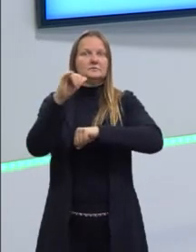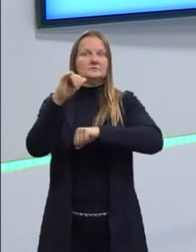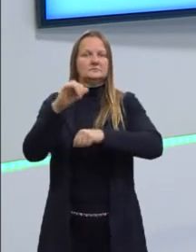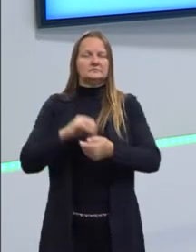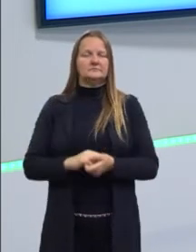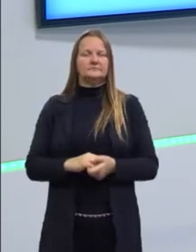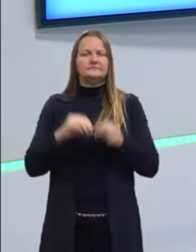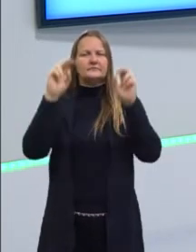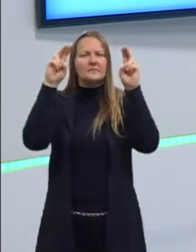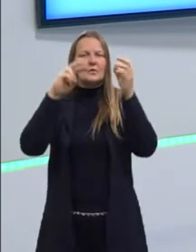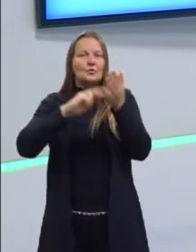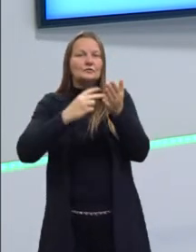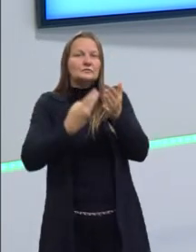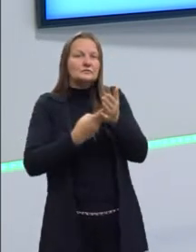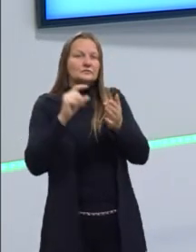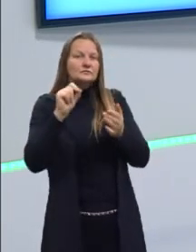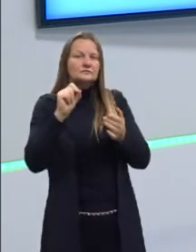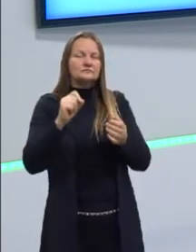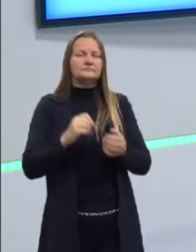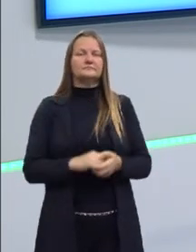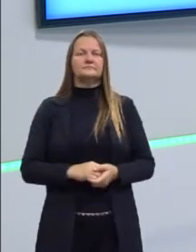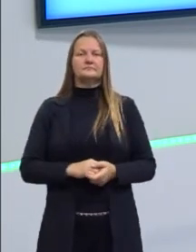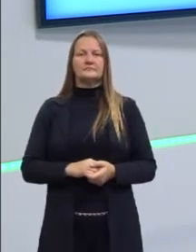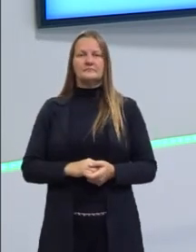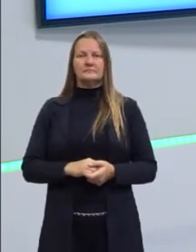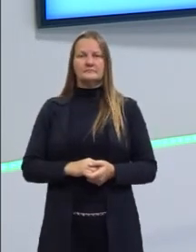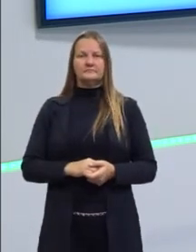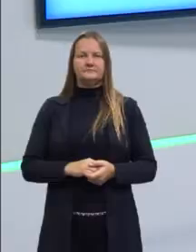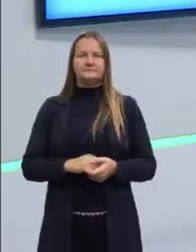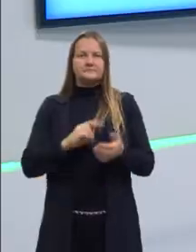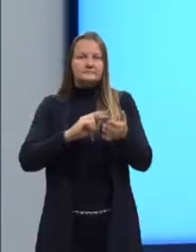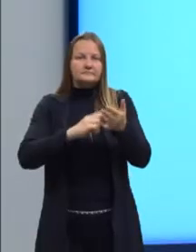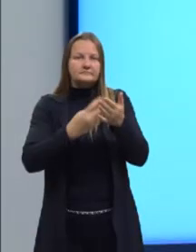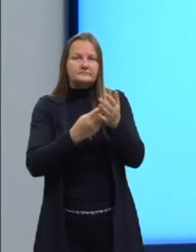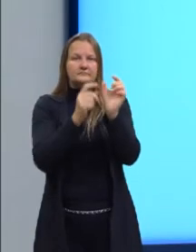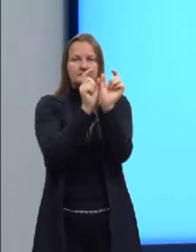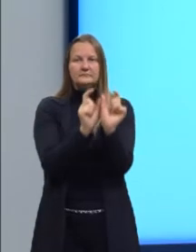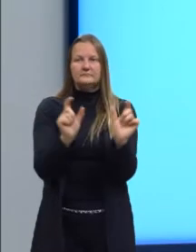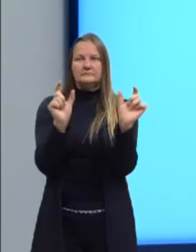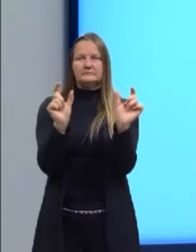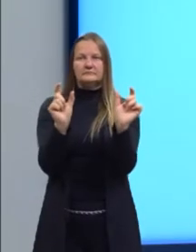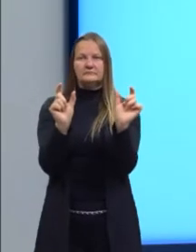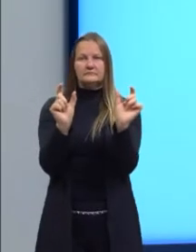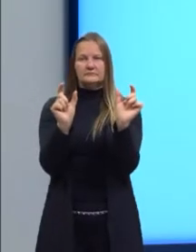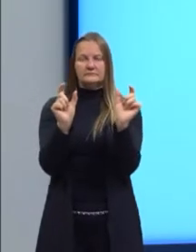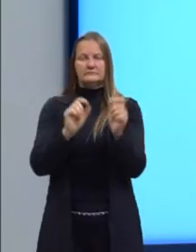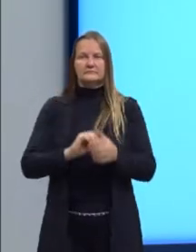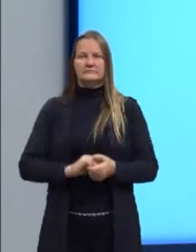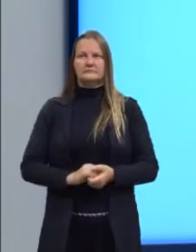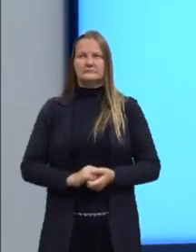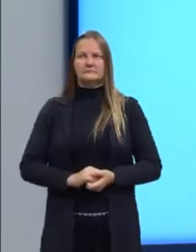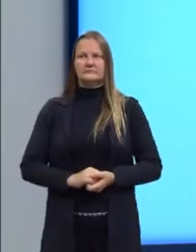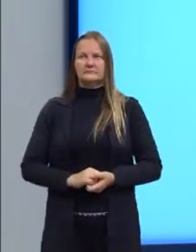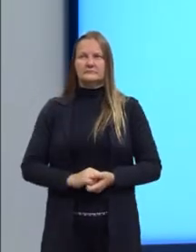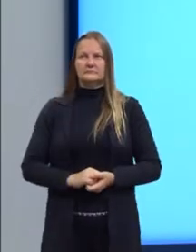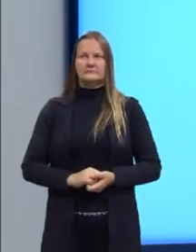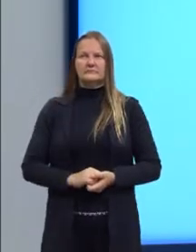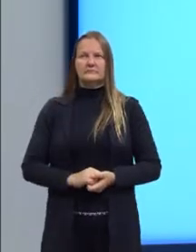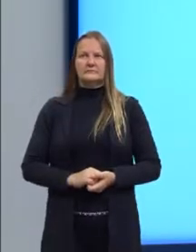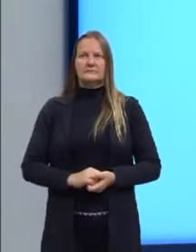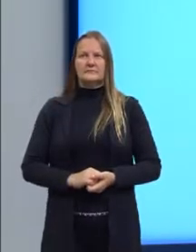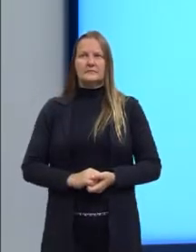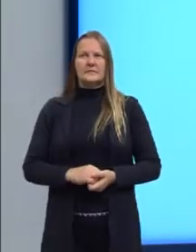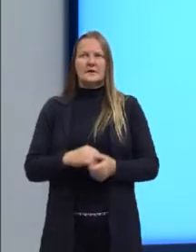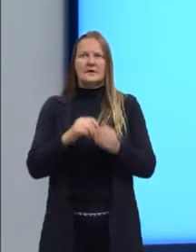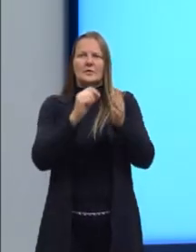aspas significado funcionaria como um sinônimo da expressão como se fosse tá E nem eu